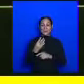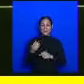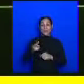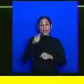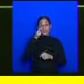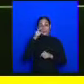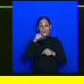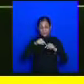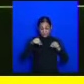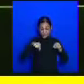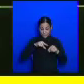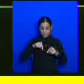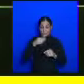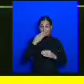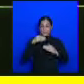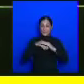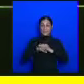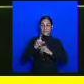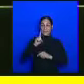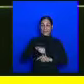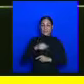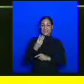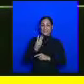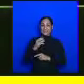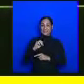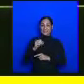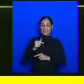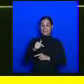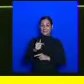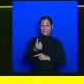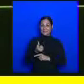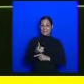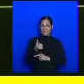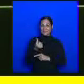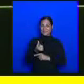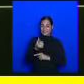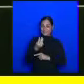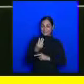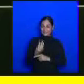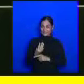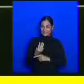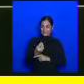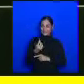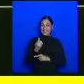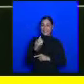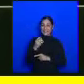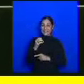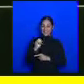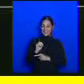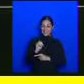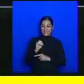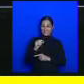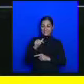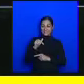os números sorteados da Timemania 3076 63